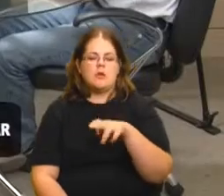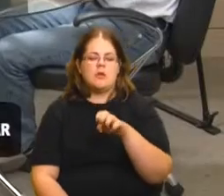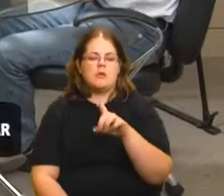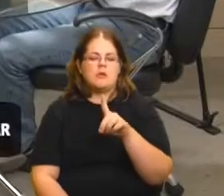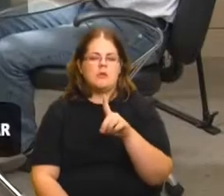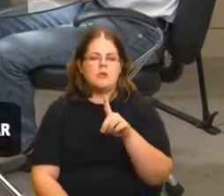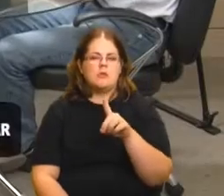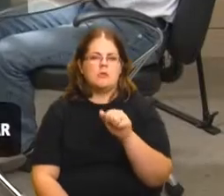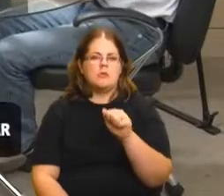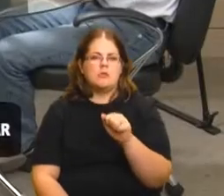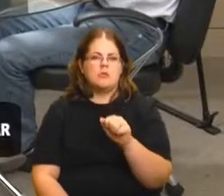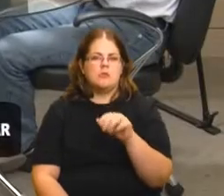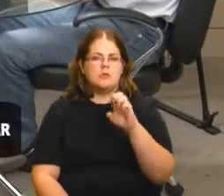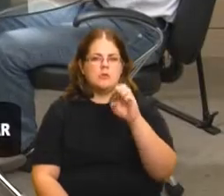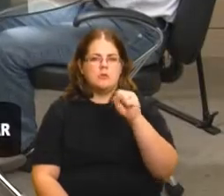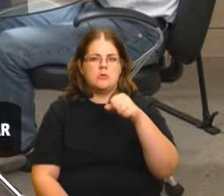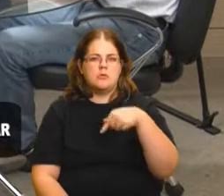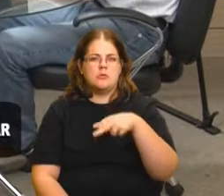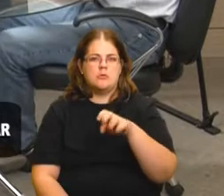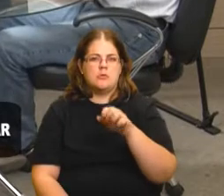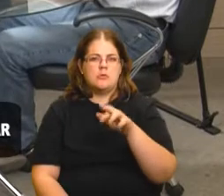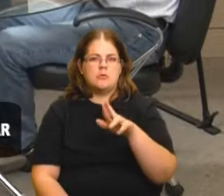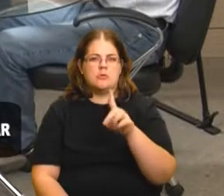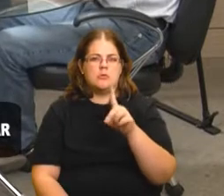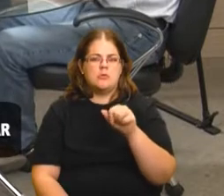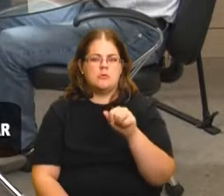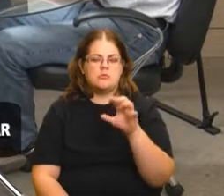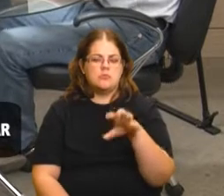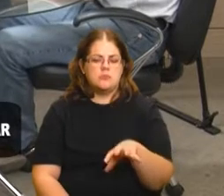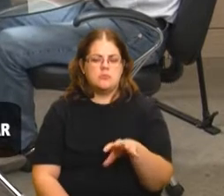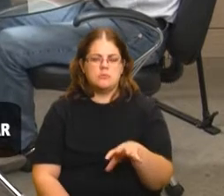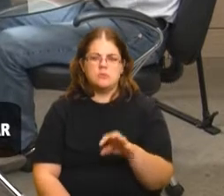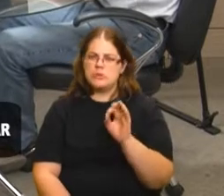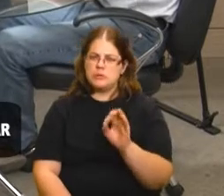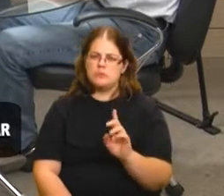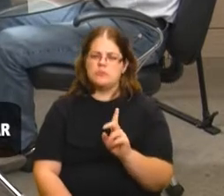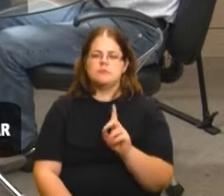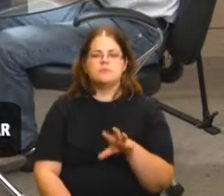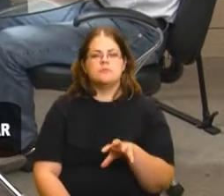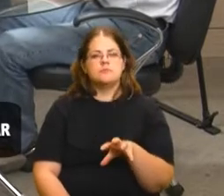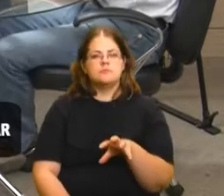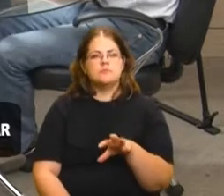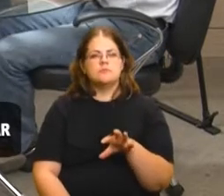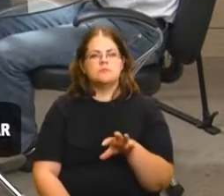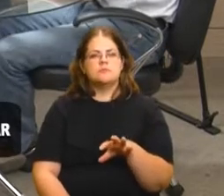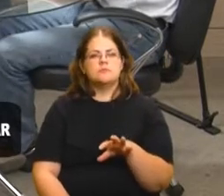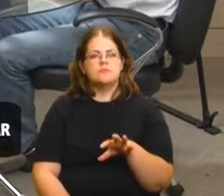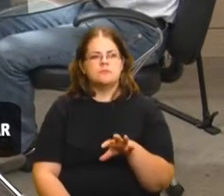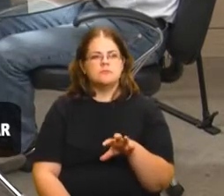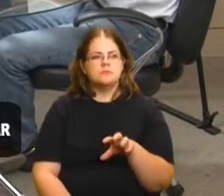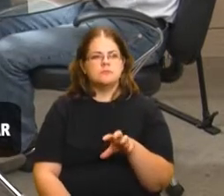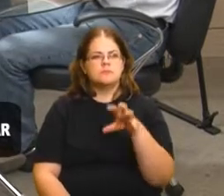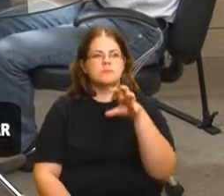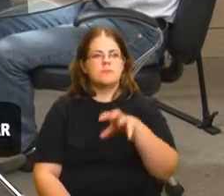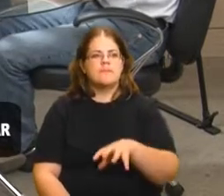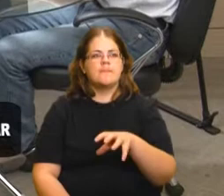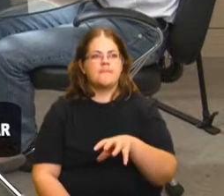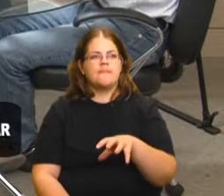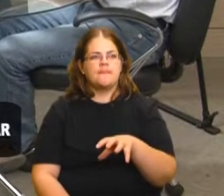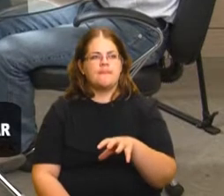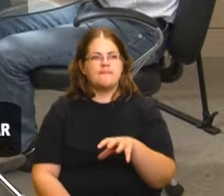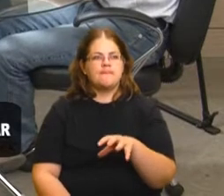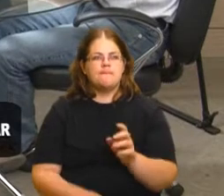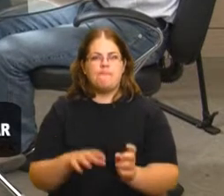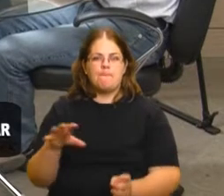esquerda Certo. Tá, veja que a palavra não está exatamente correta. Mas, num outro